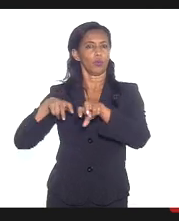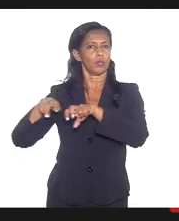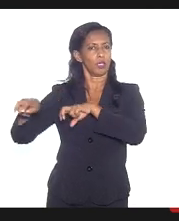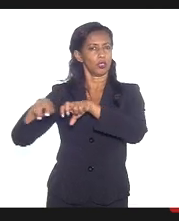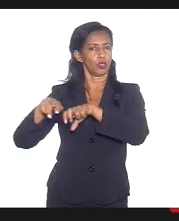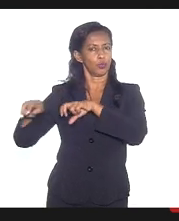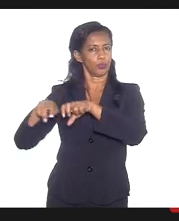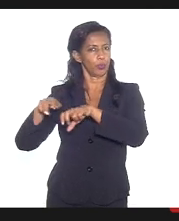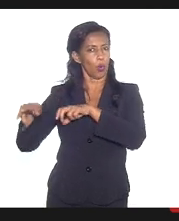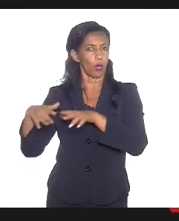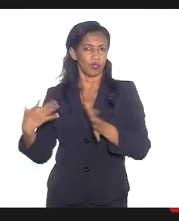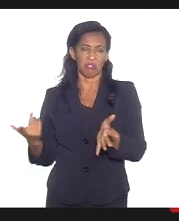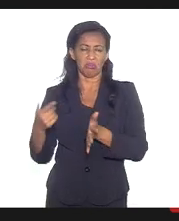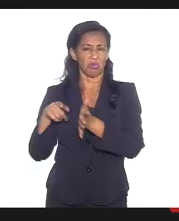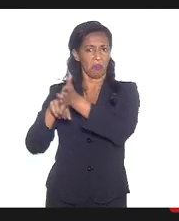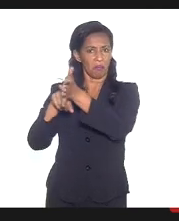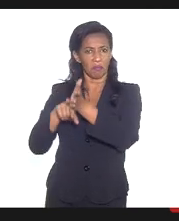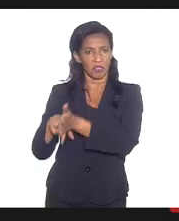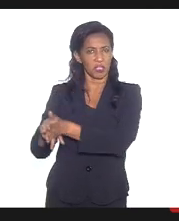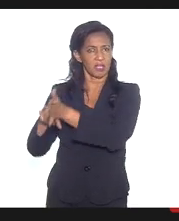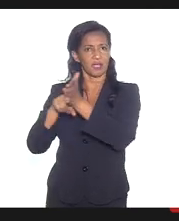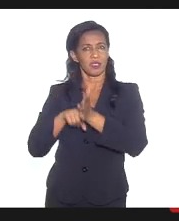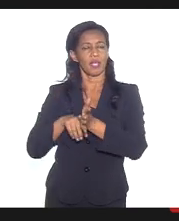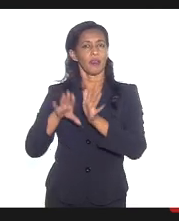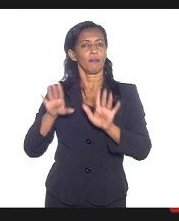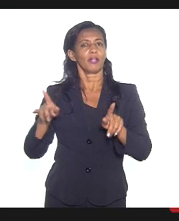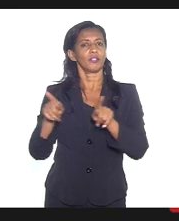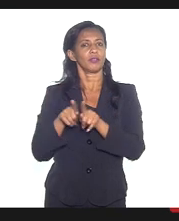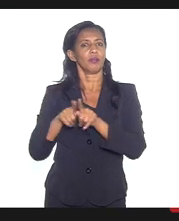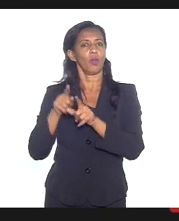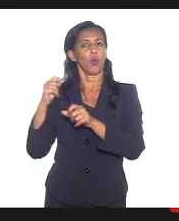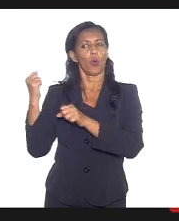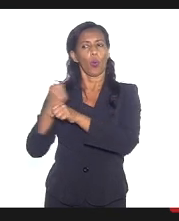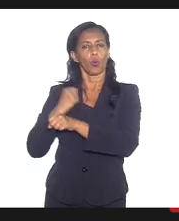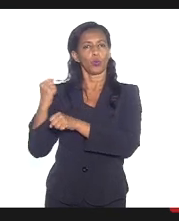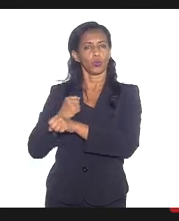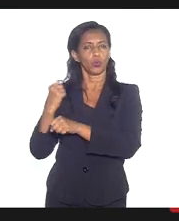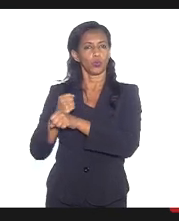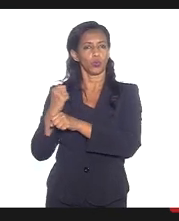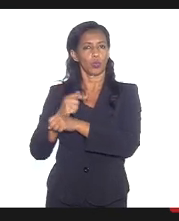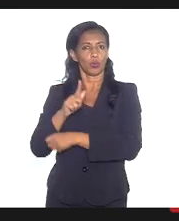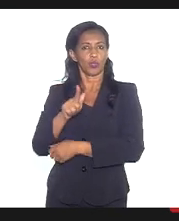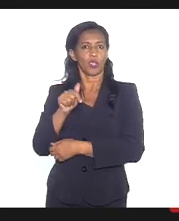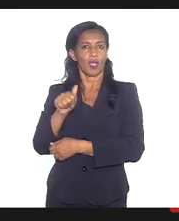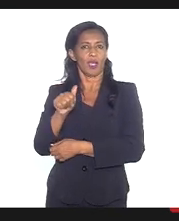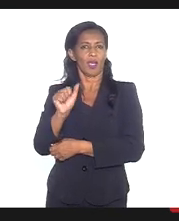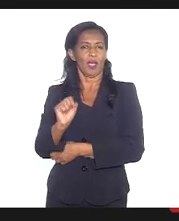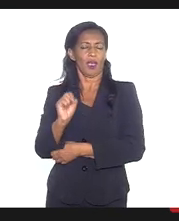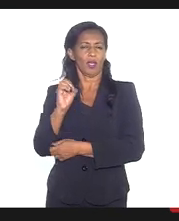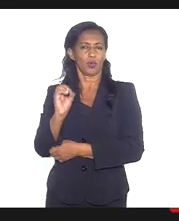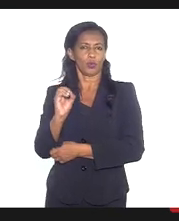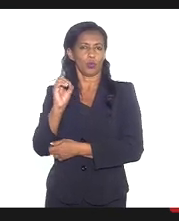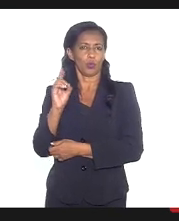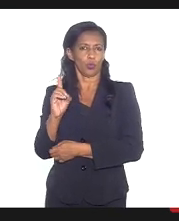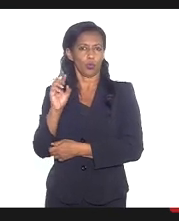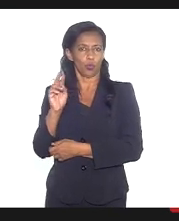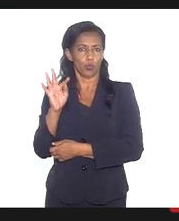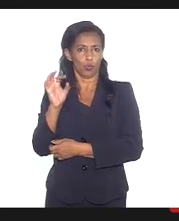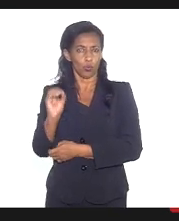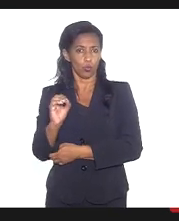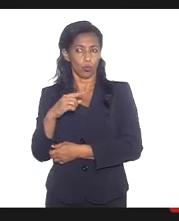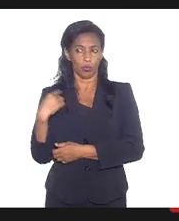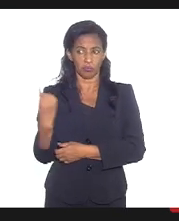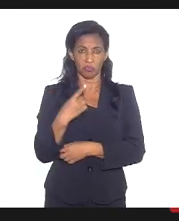só para pesquisar, mas para também, de repente, construção dos gasodutos, né? A gente pode